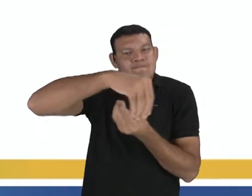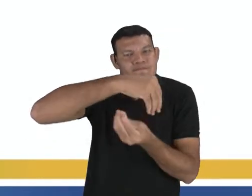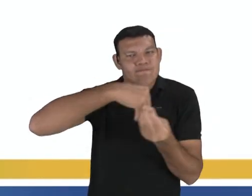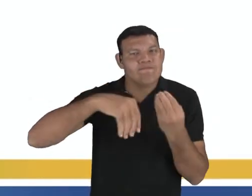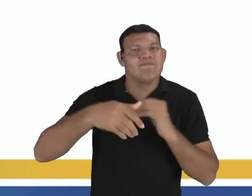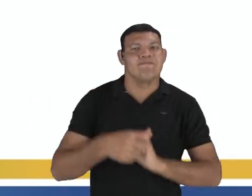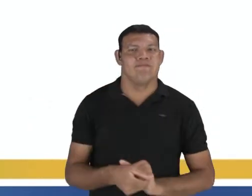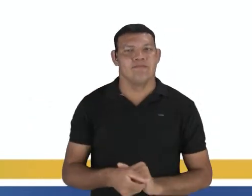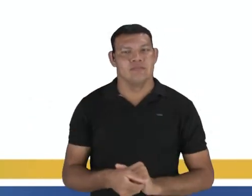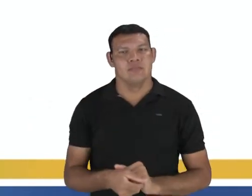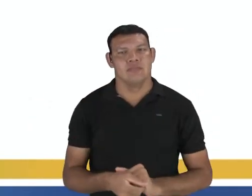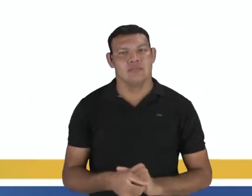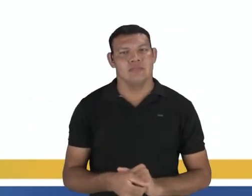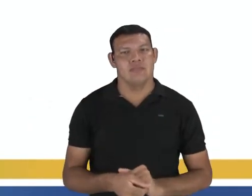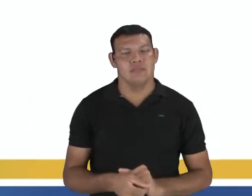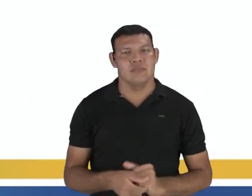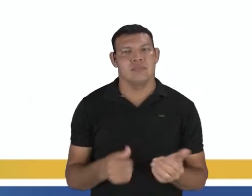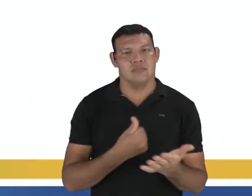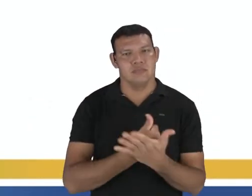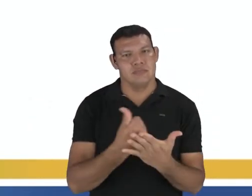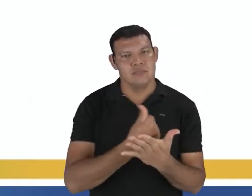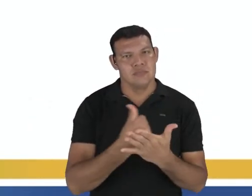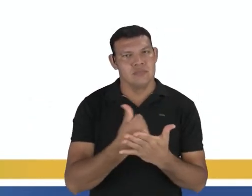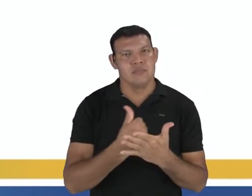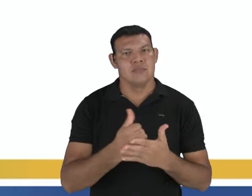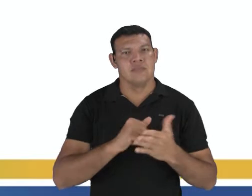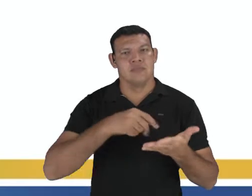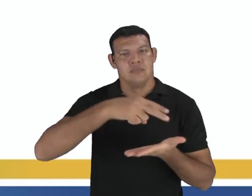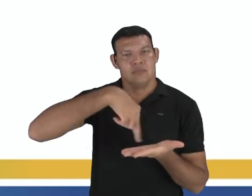fazer cênico da dança clássica.